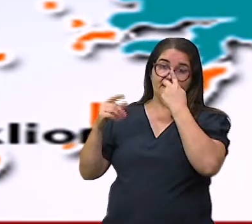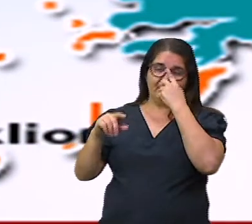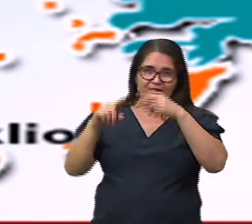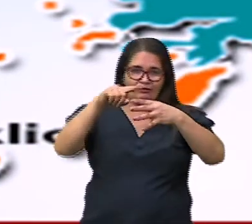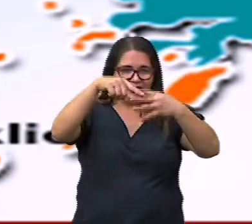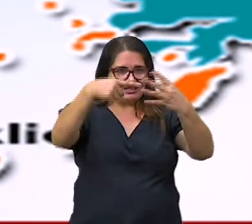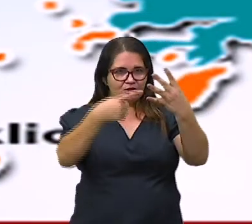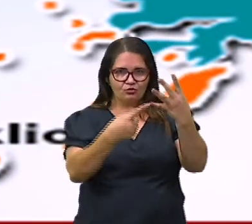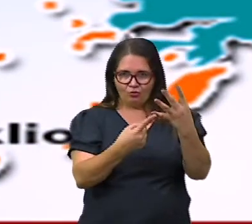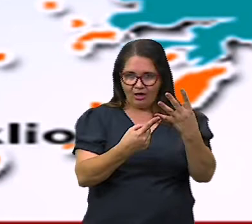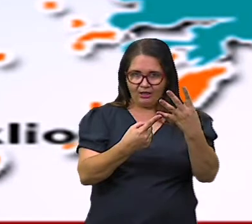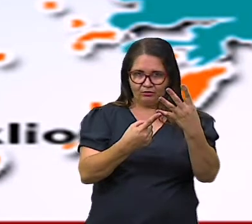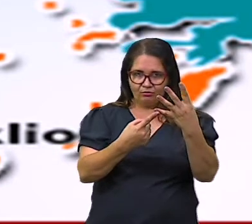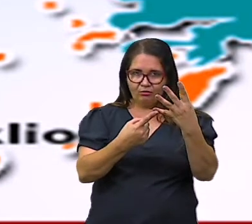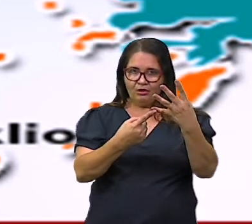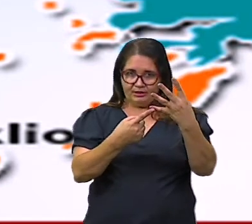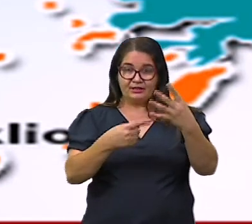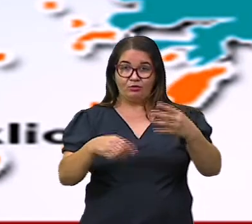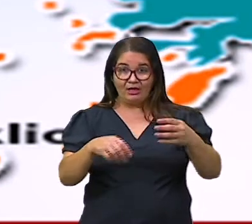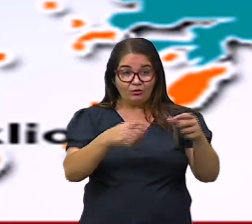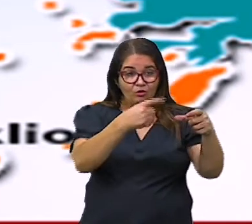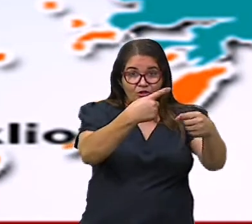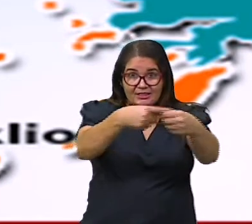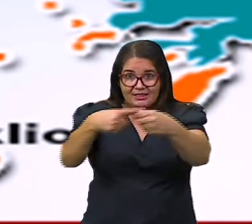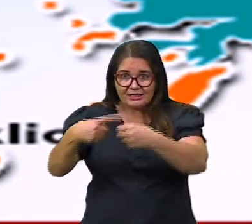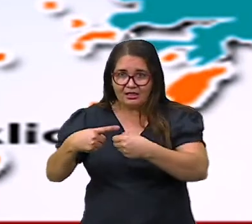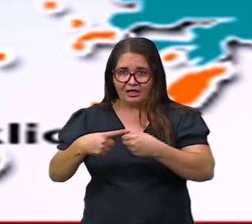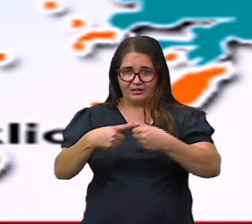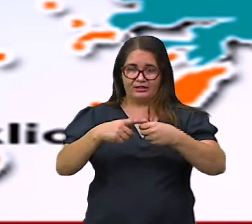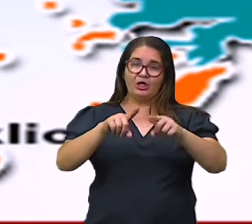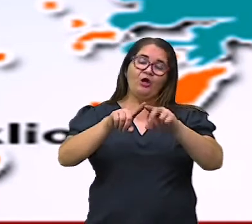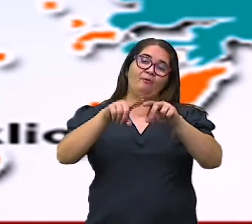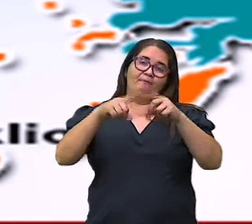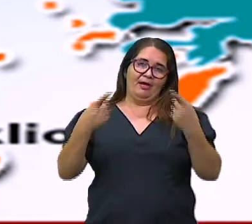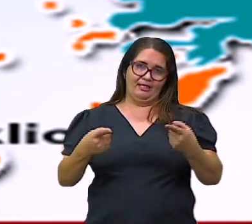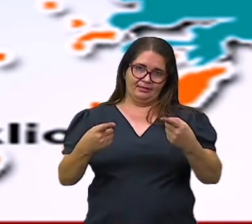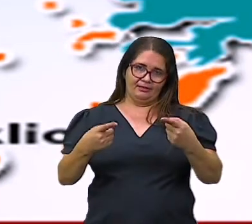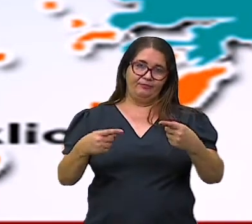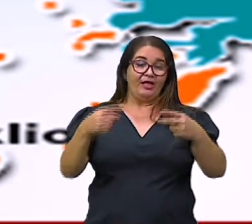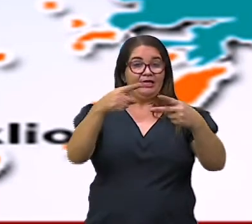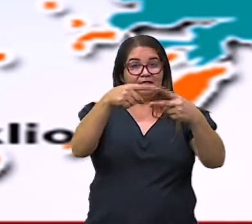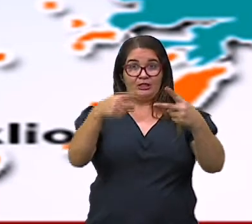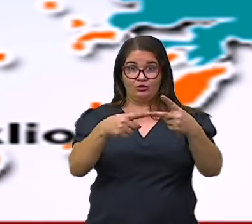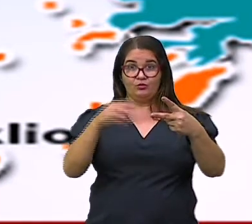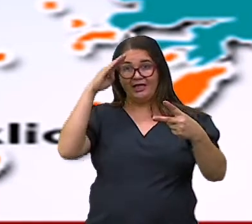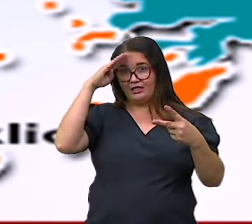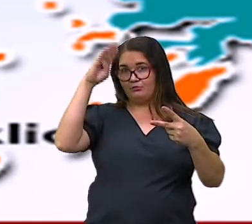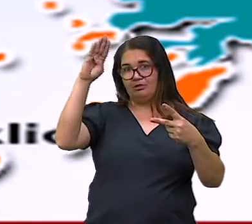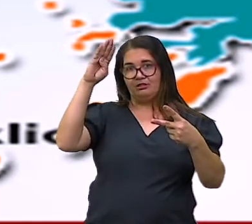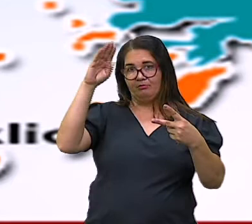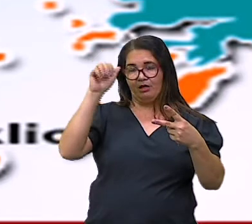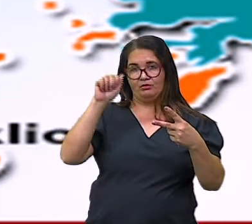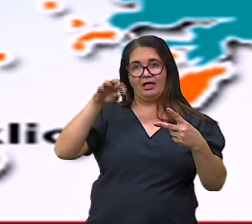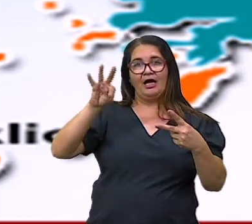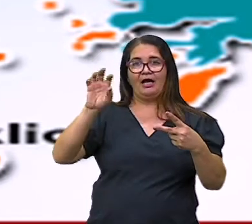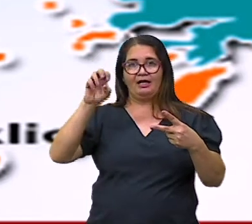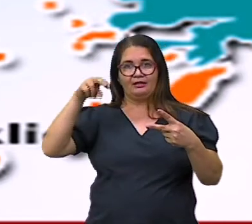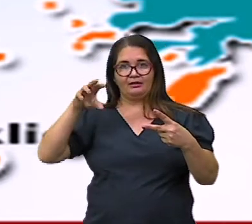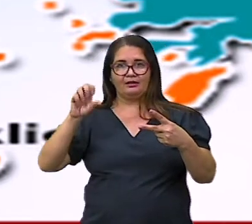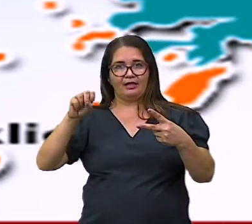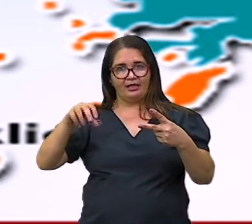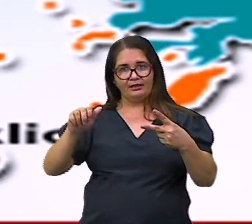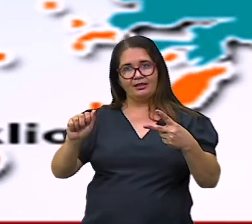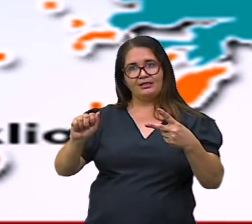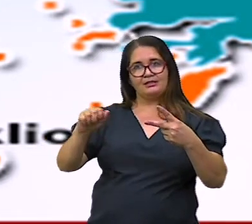Atenas, o modelo acentuou um sistema aristocrático, o que gerou fortíssimas tensões proporcionadas